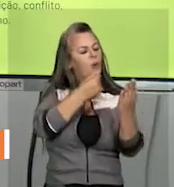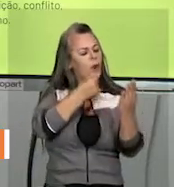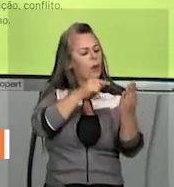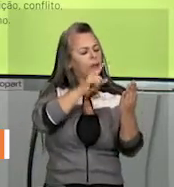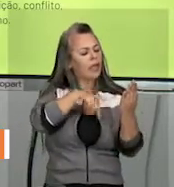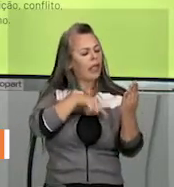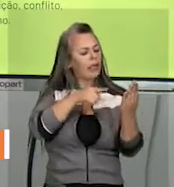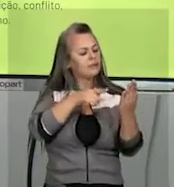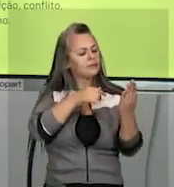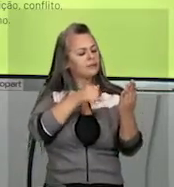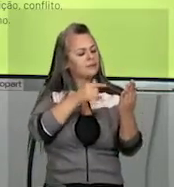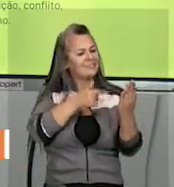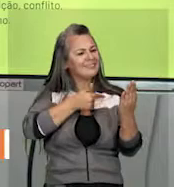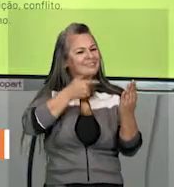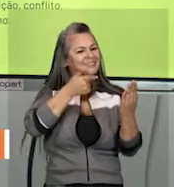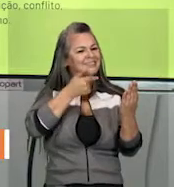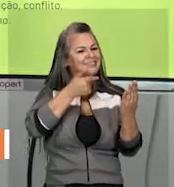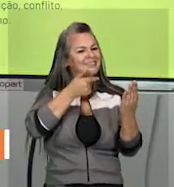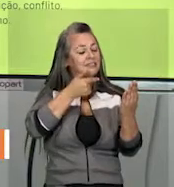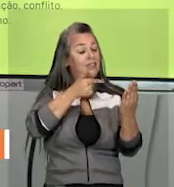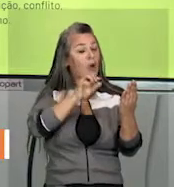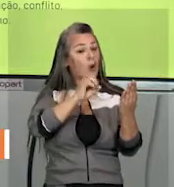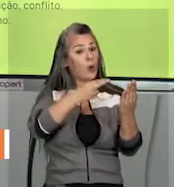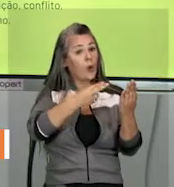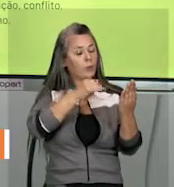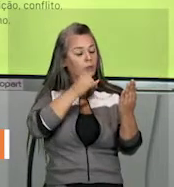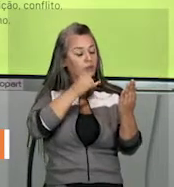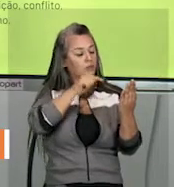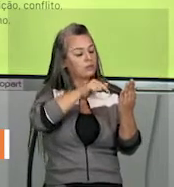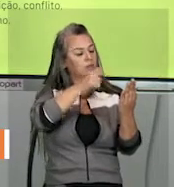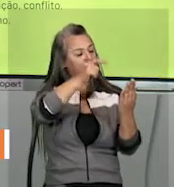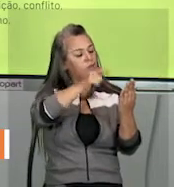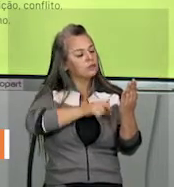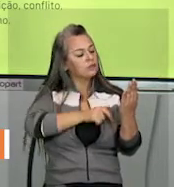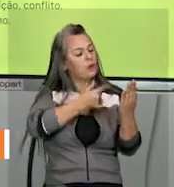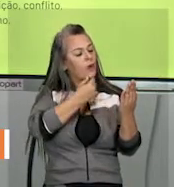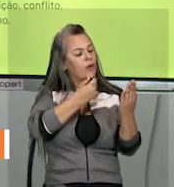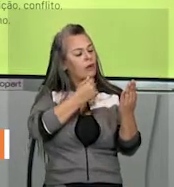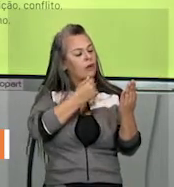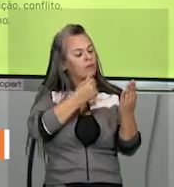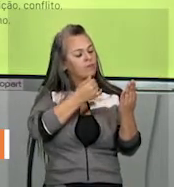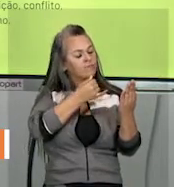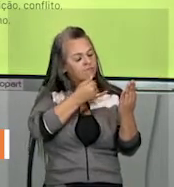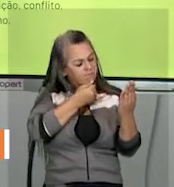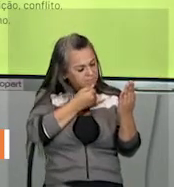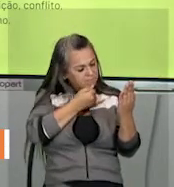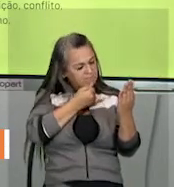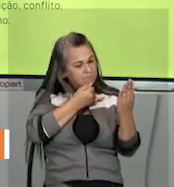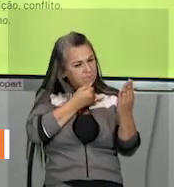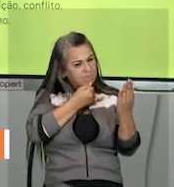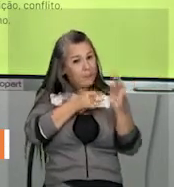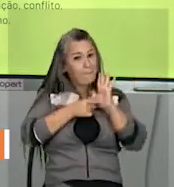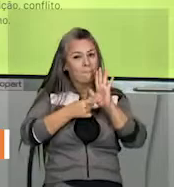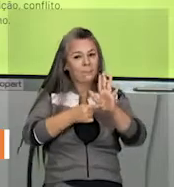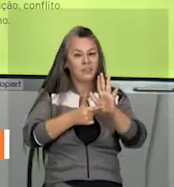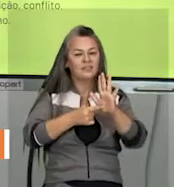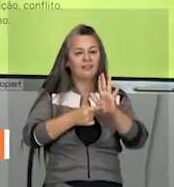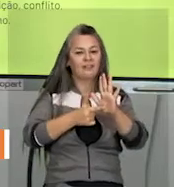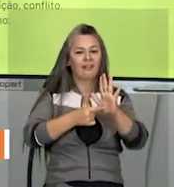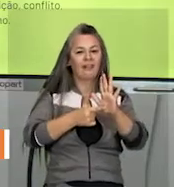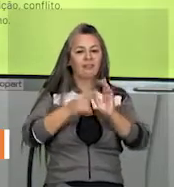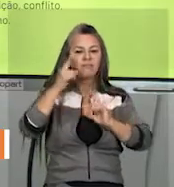também, né? Ele sabe como ele tem uma direção de como vai expressar a emoção ou o seu sentimento. Isso é a rubrica.